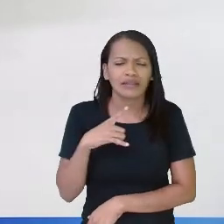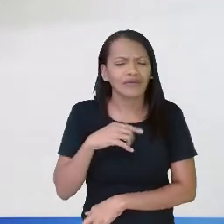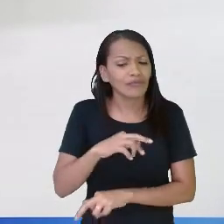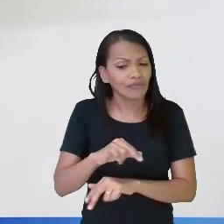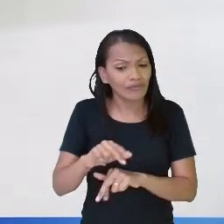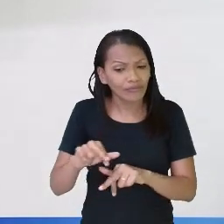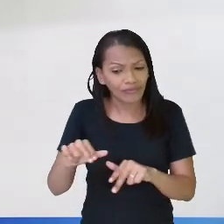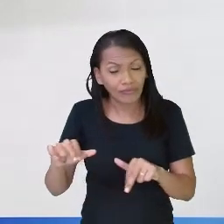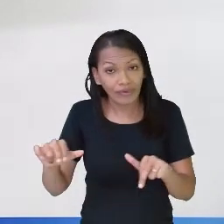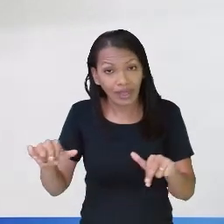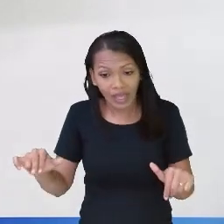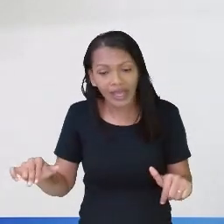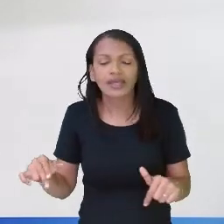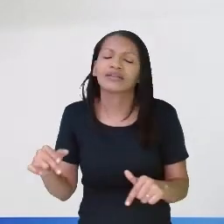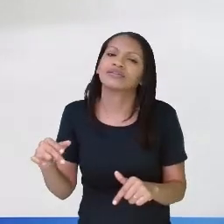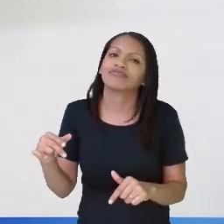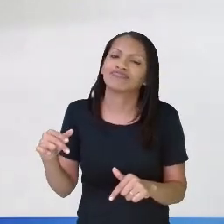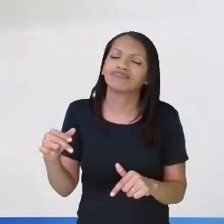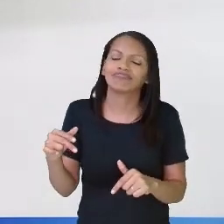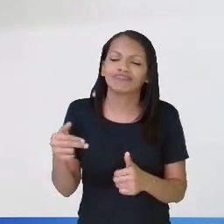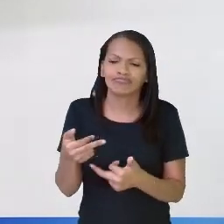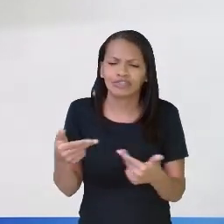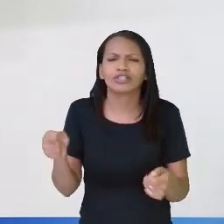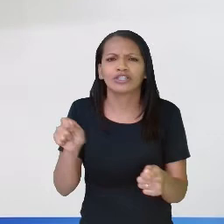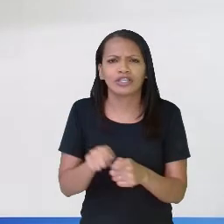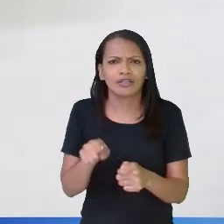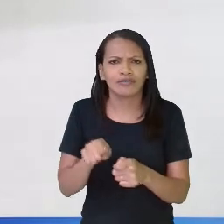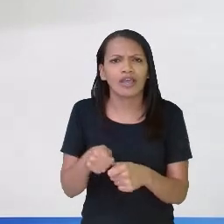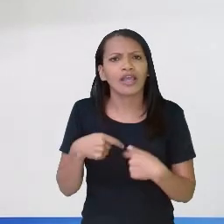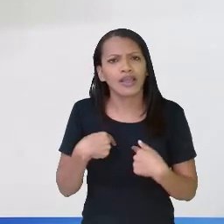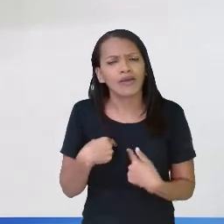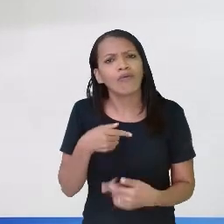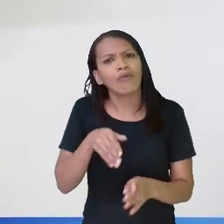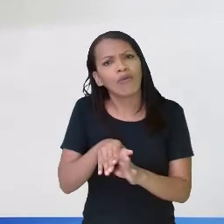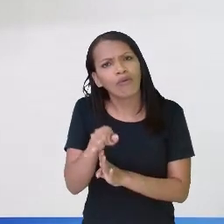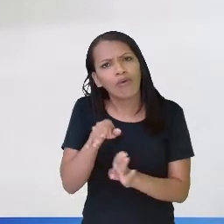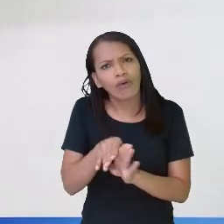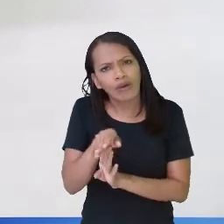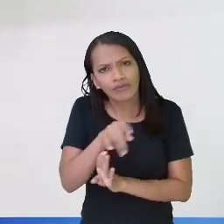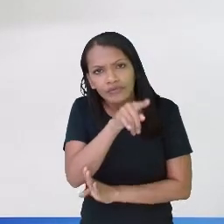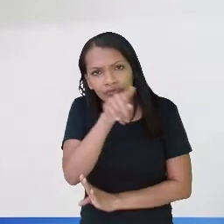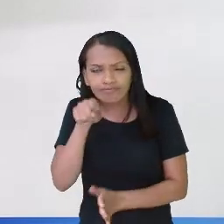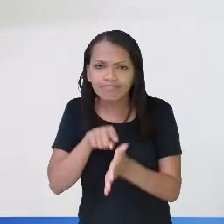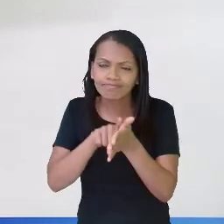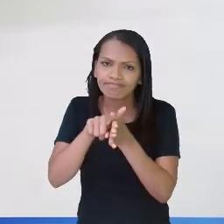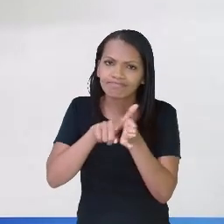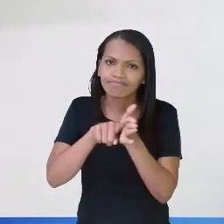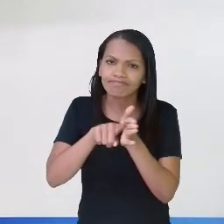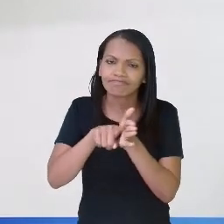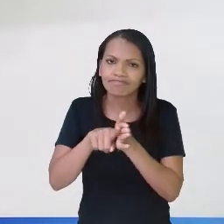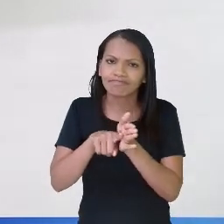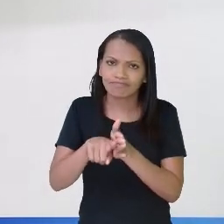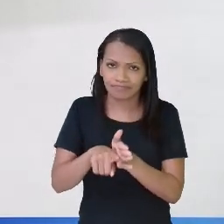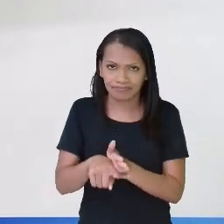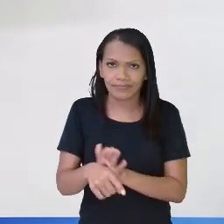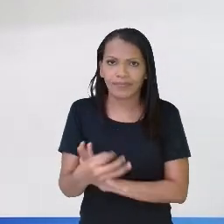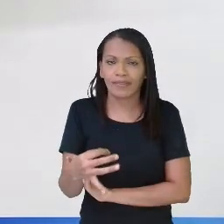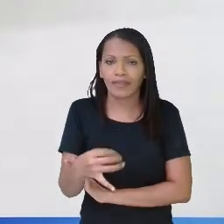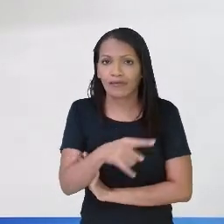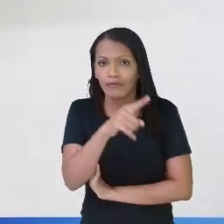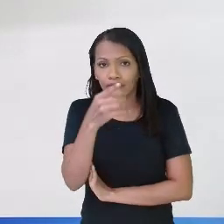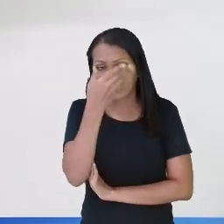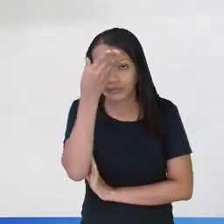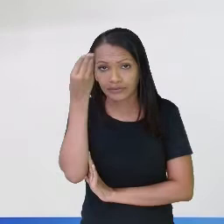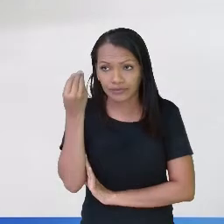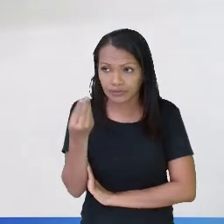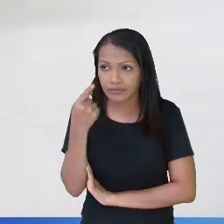atribuições, mas eu gostei bastante de conhecê-la e aconselho vocês a pesquisarem mais sobre ela. Se você esqueceu o nome